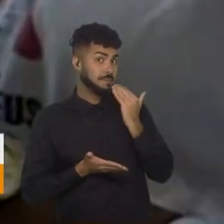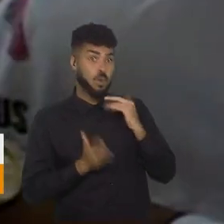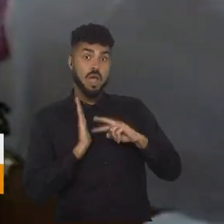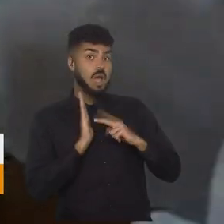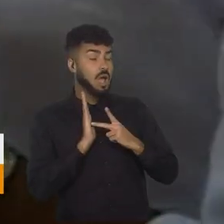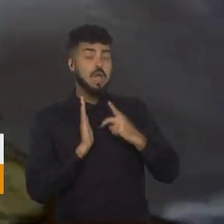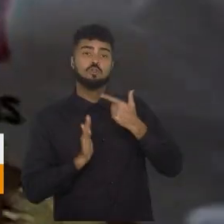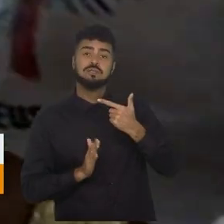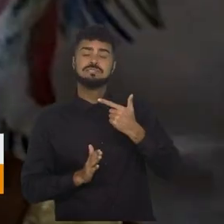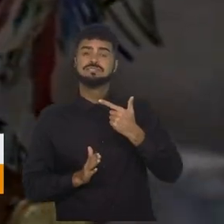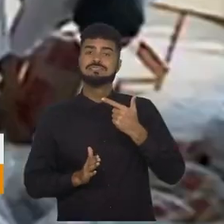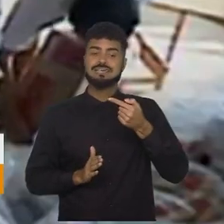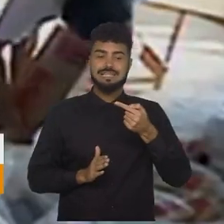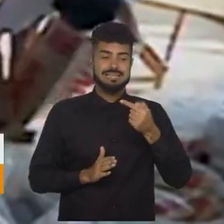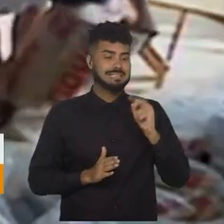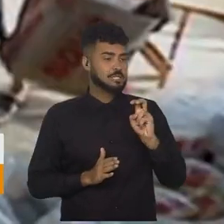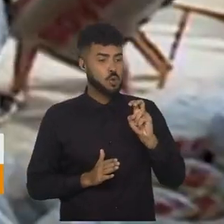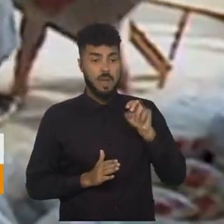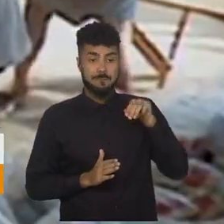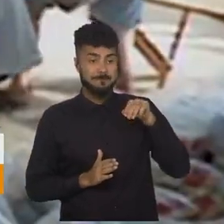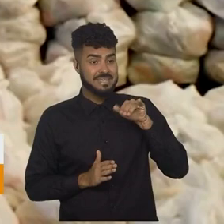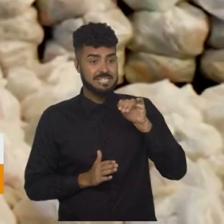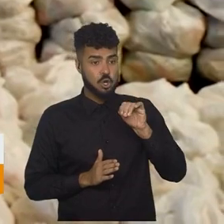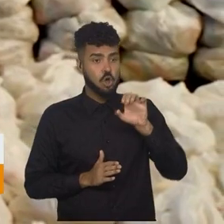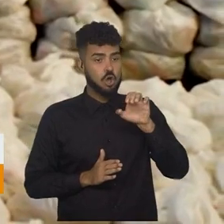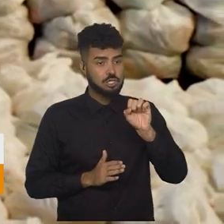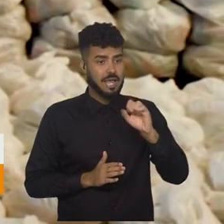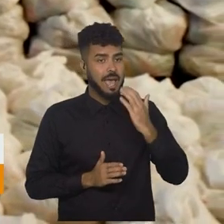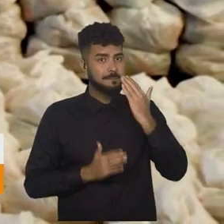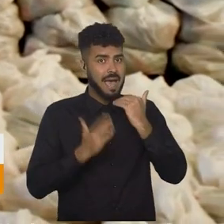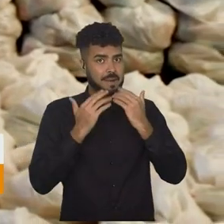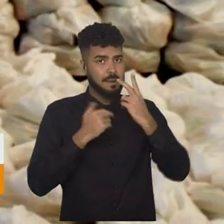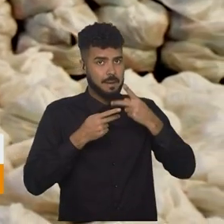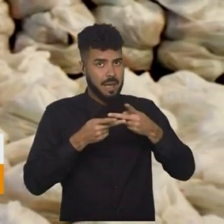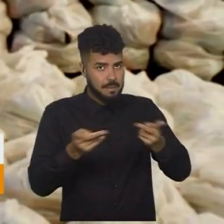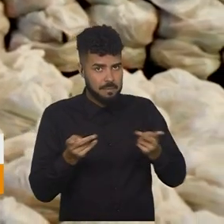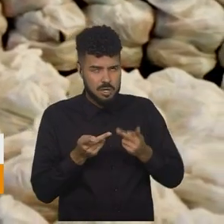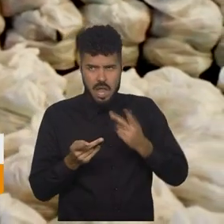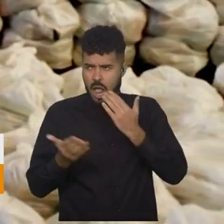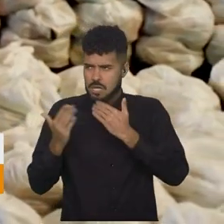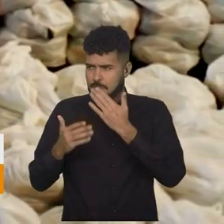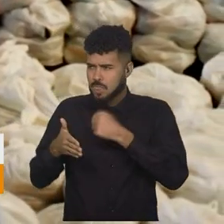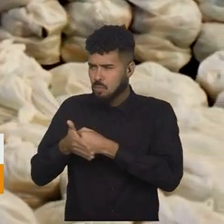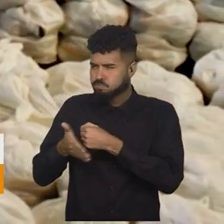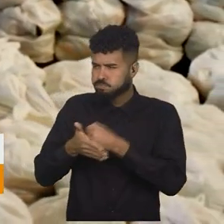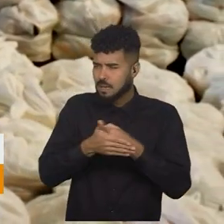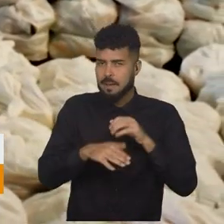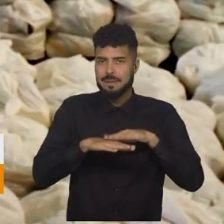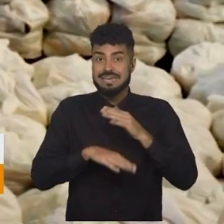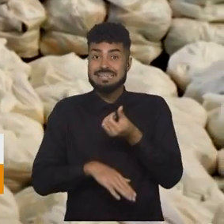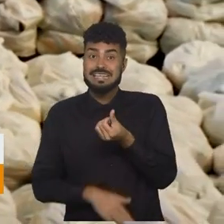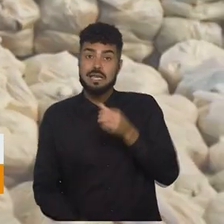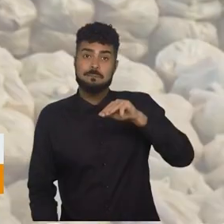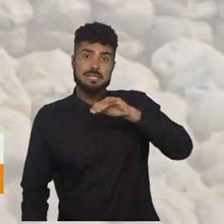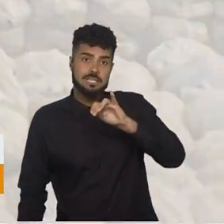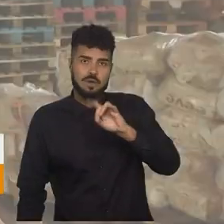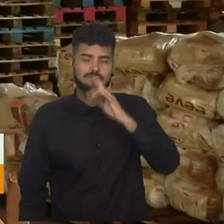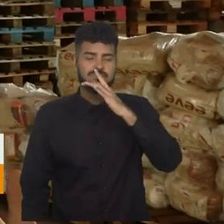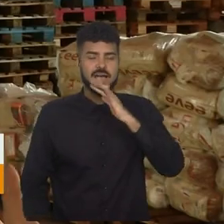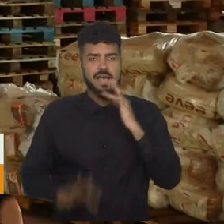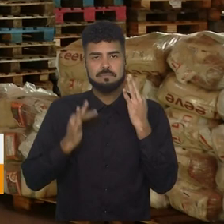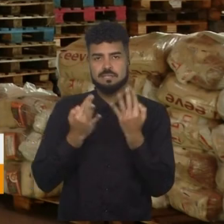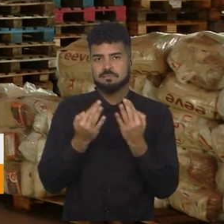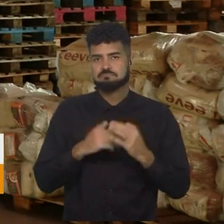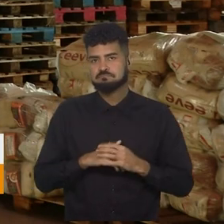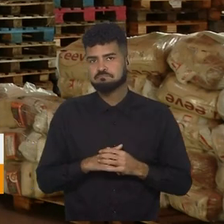a 275 milhões de pratos de comida, que alimentaram mais de 6 milhões de famílias. A nossa